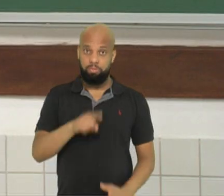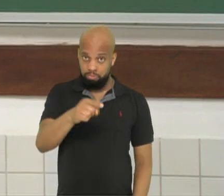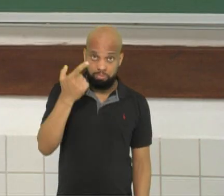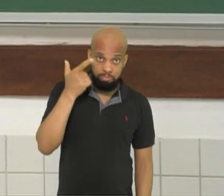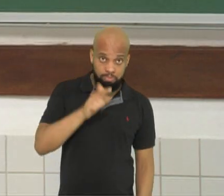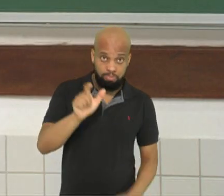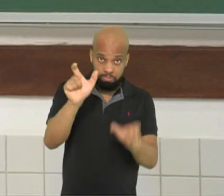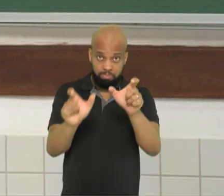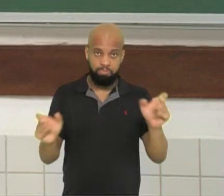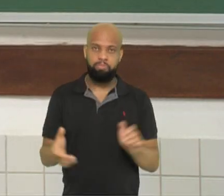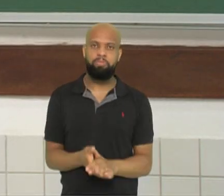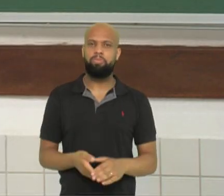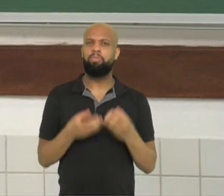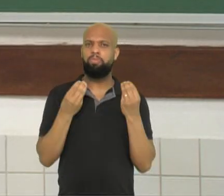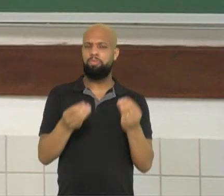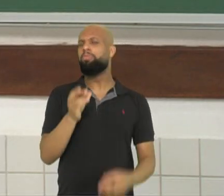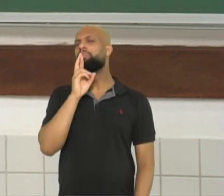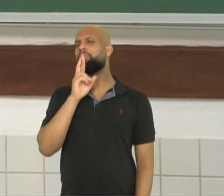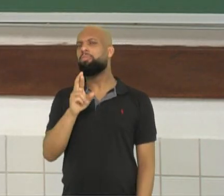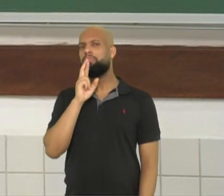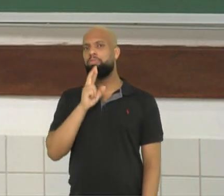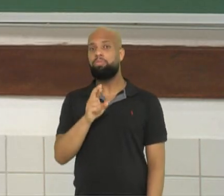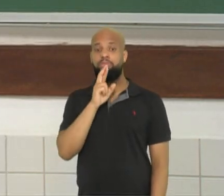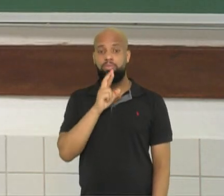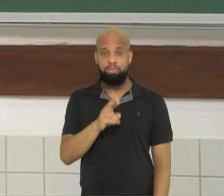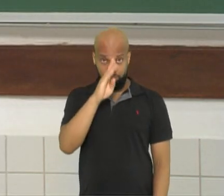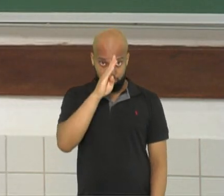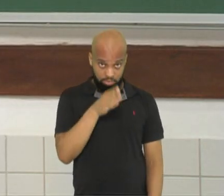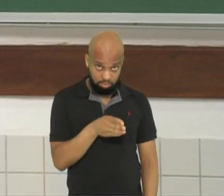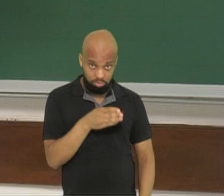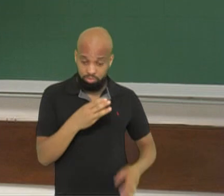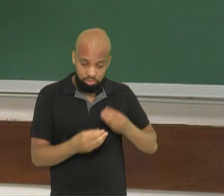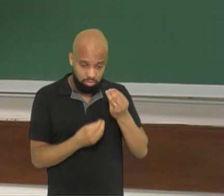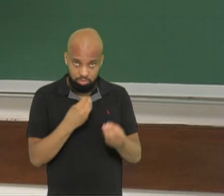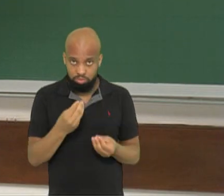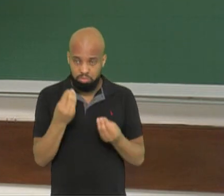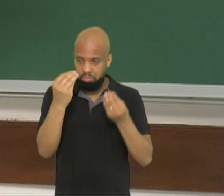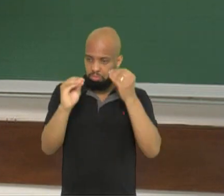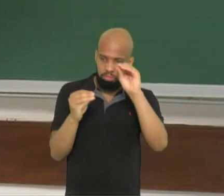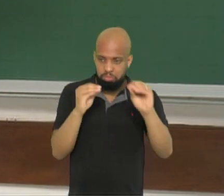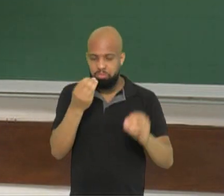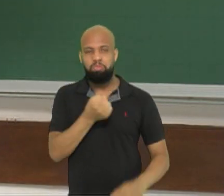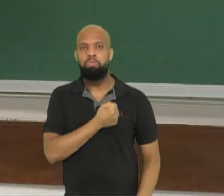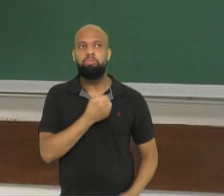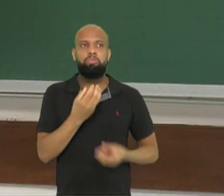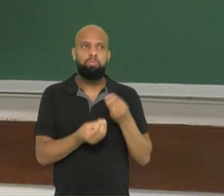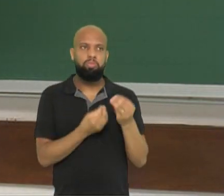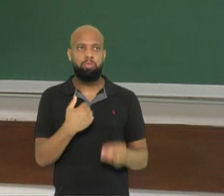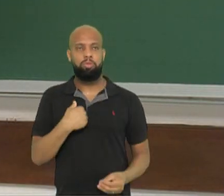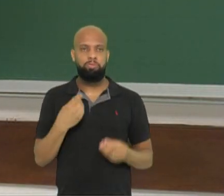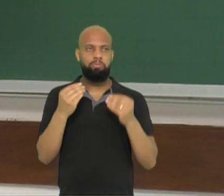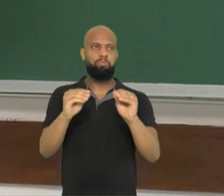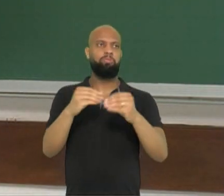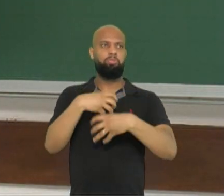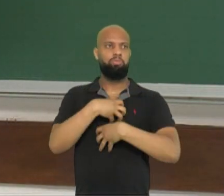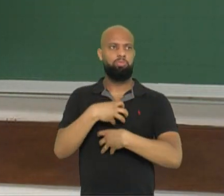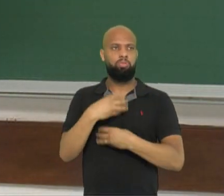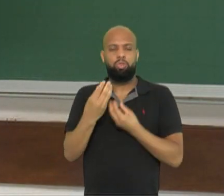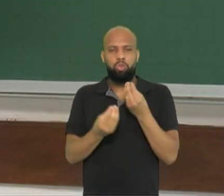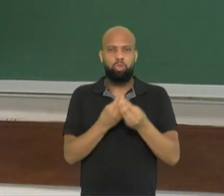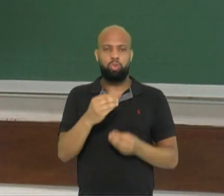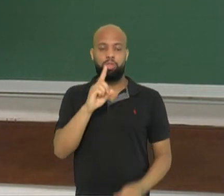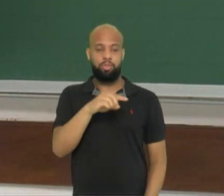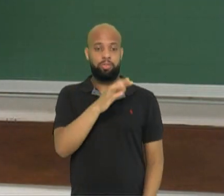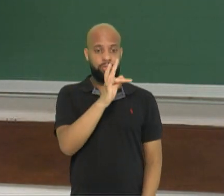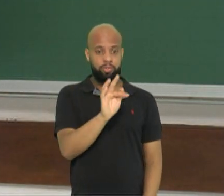Conseguiram, pessoal? Como é que vocês resolveram, né? Resolveram direto, colocaram os valores, né? Então, aqui a professora colocou, né,